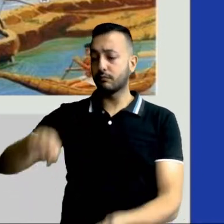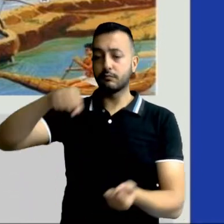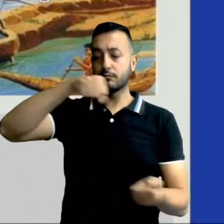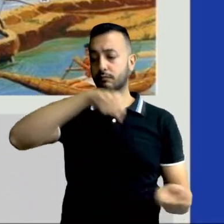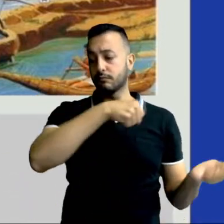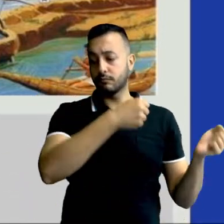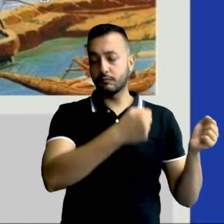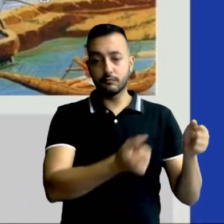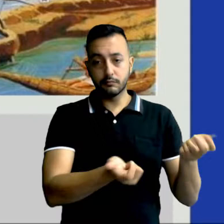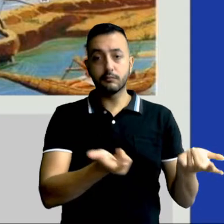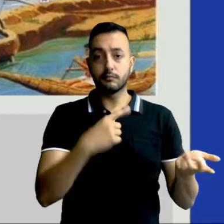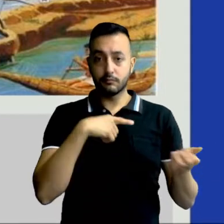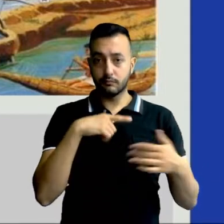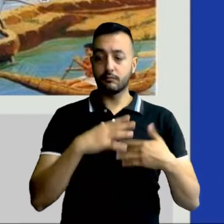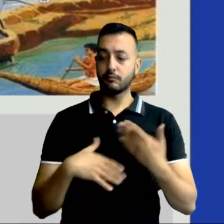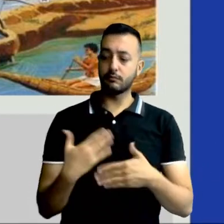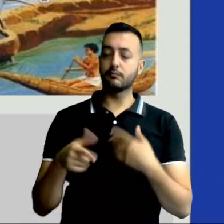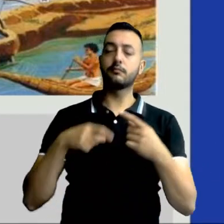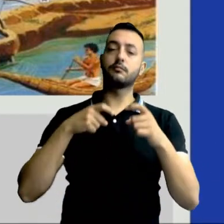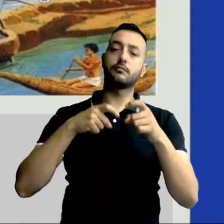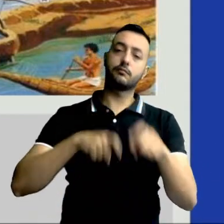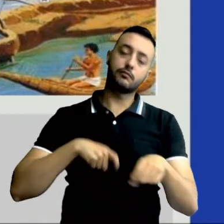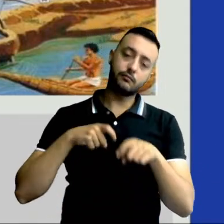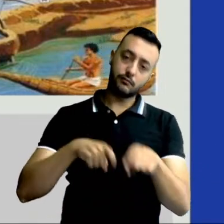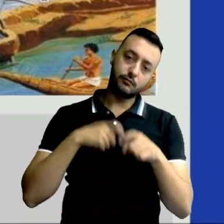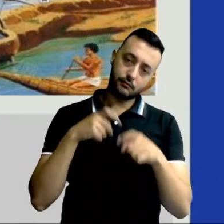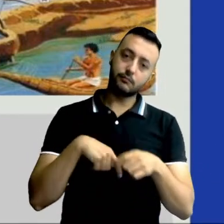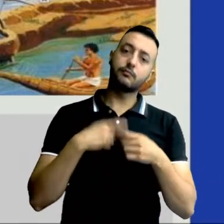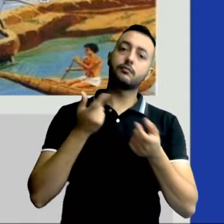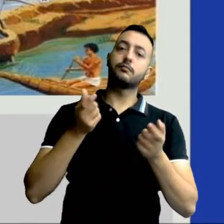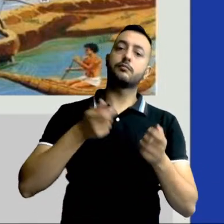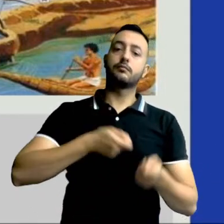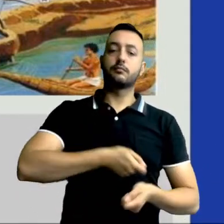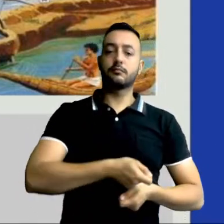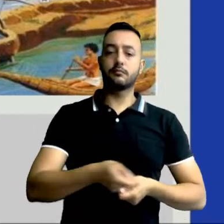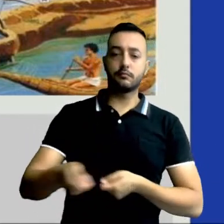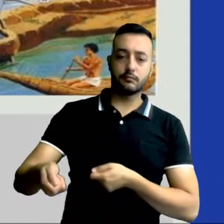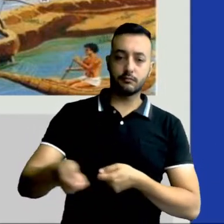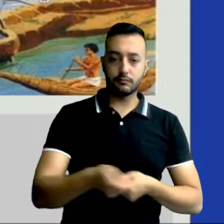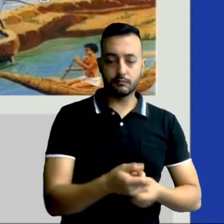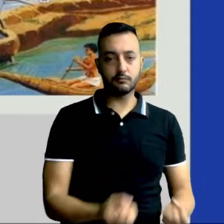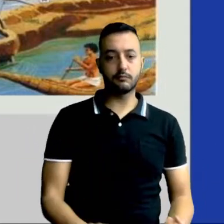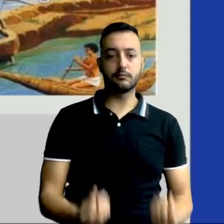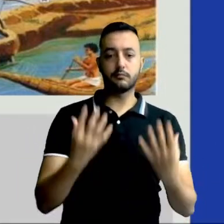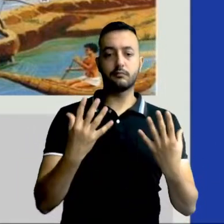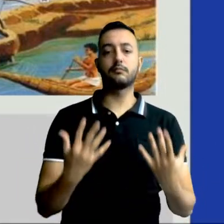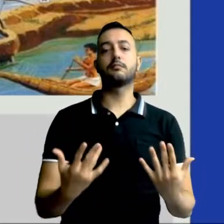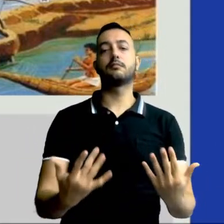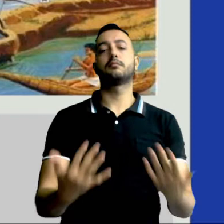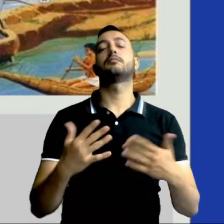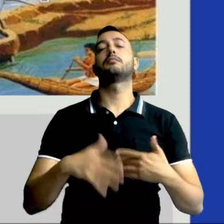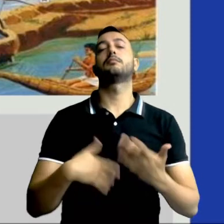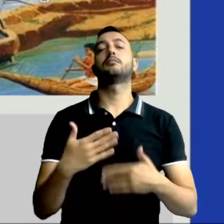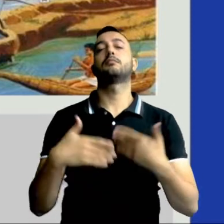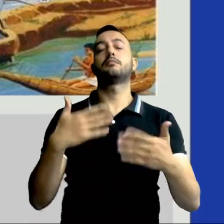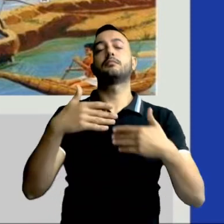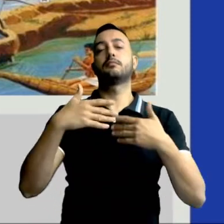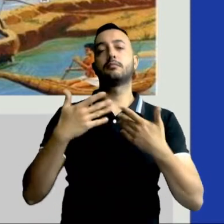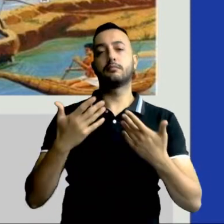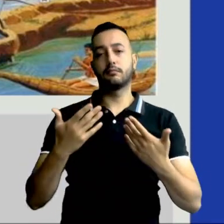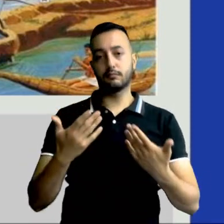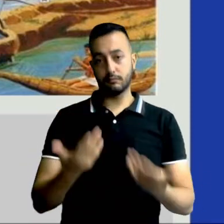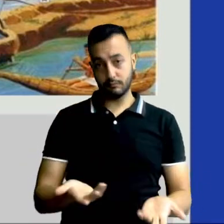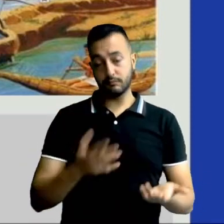água desenvolver a sua agricultura né irrigam as plantações e também é de se desenvolvido na